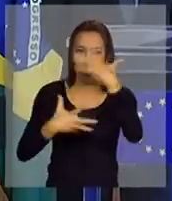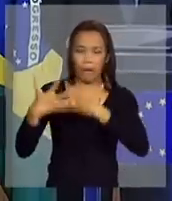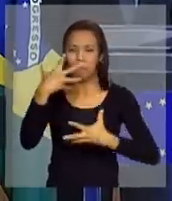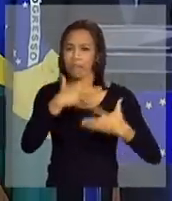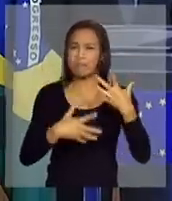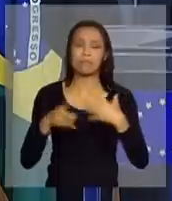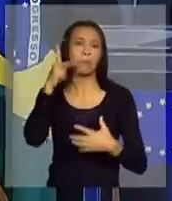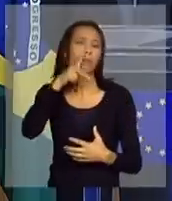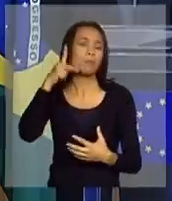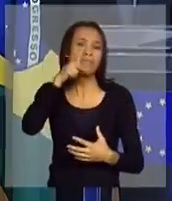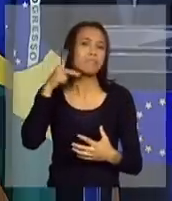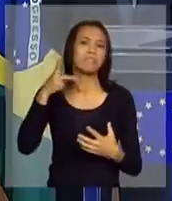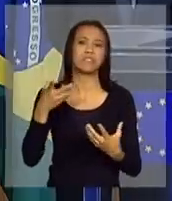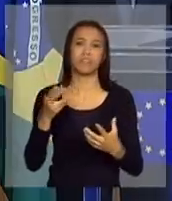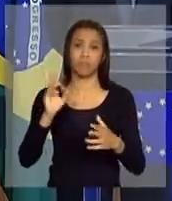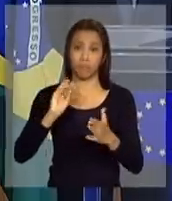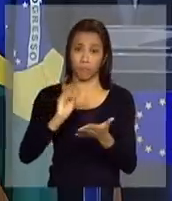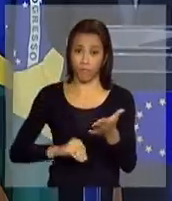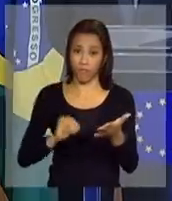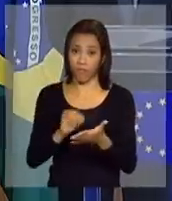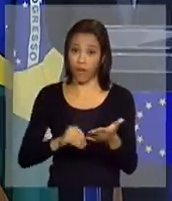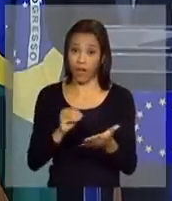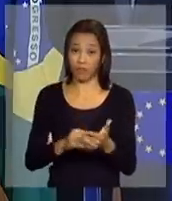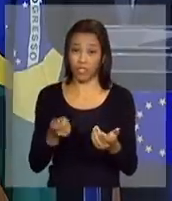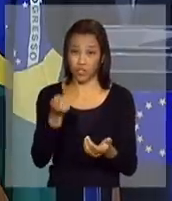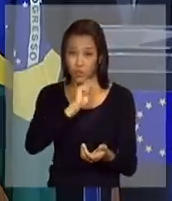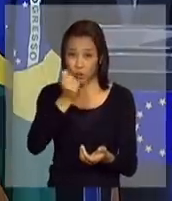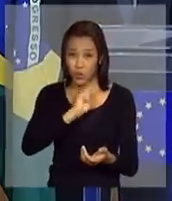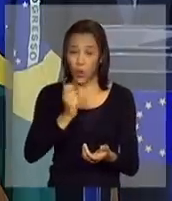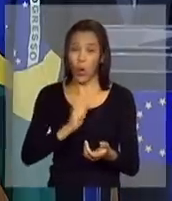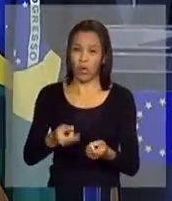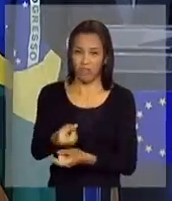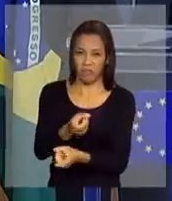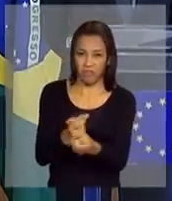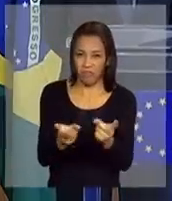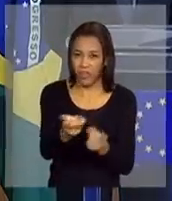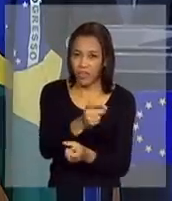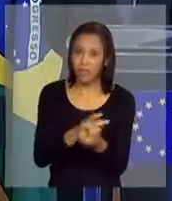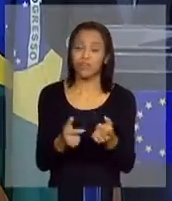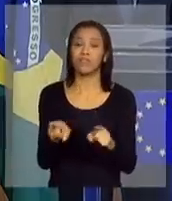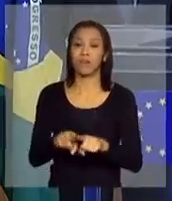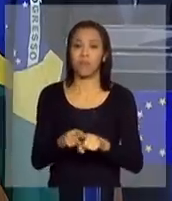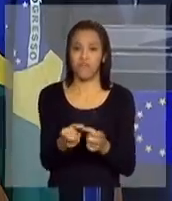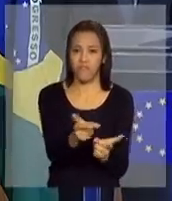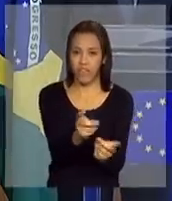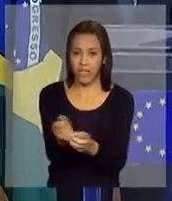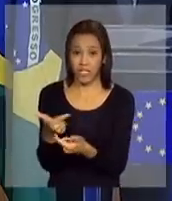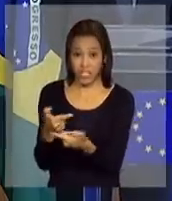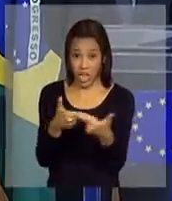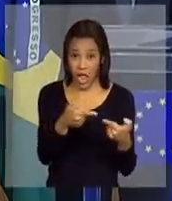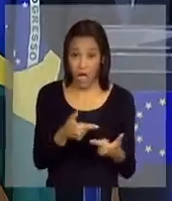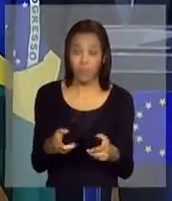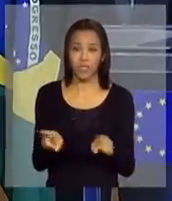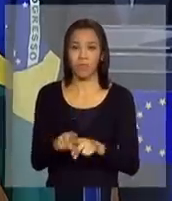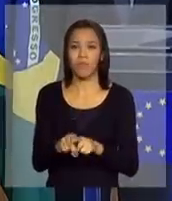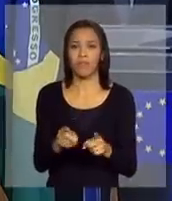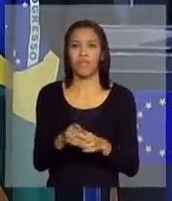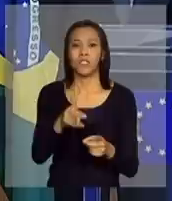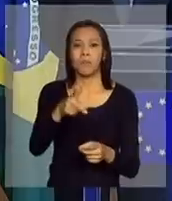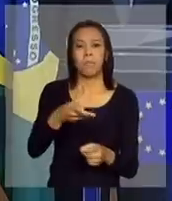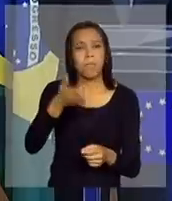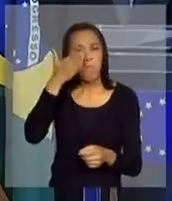na região devido a tráfico de drogas, a tráfico de armas, a pirataria,